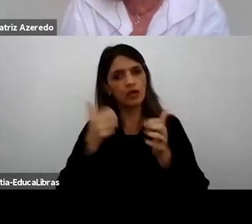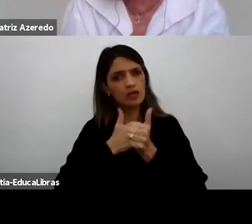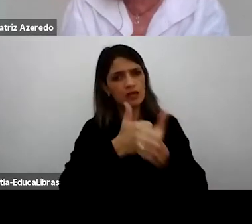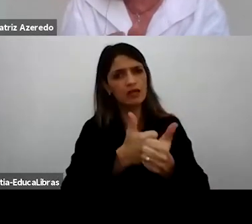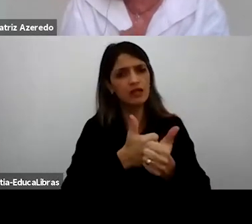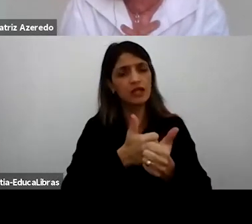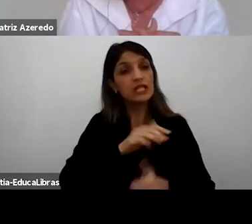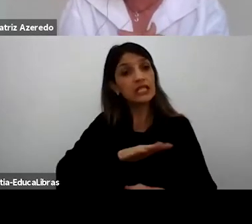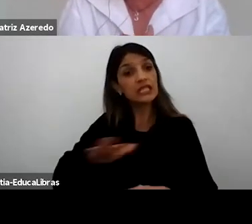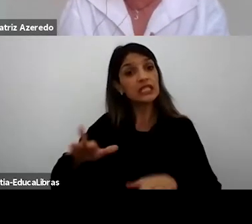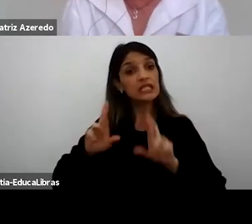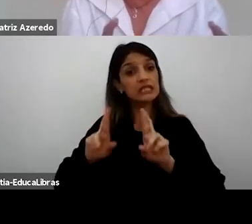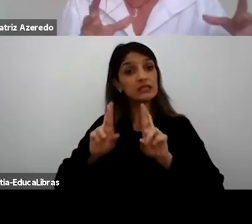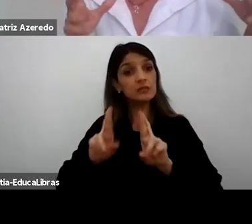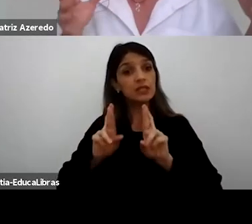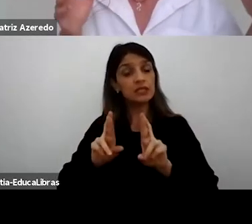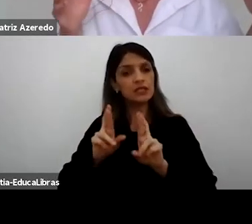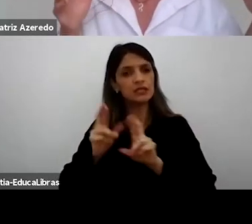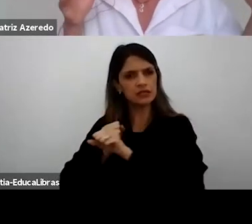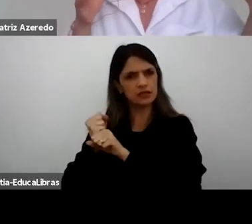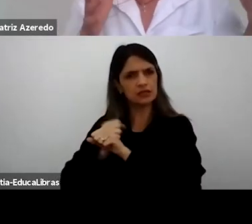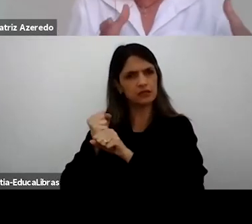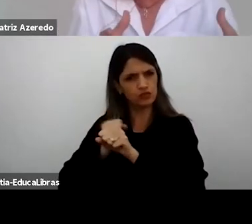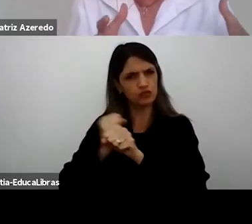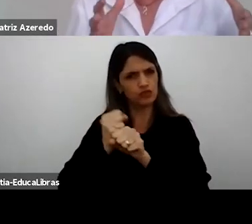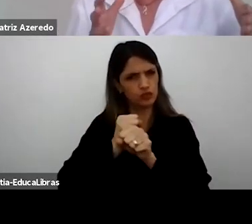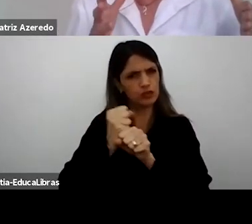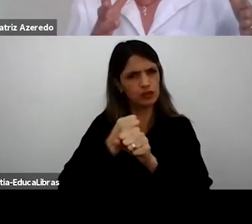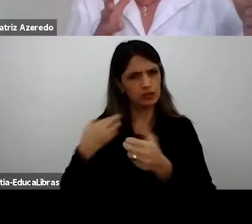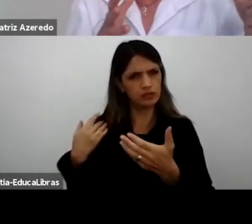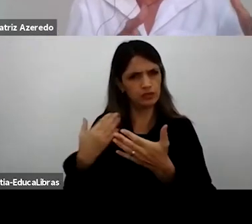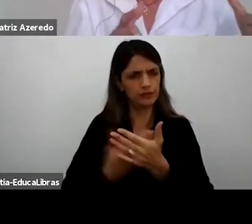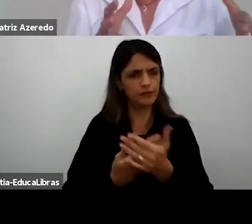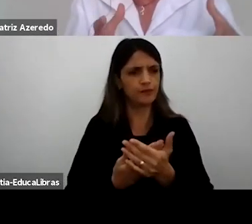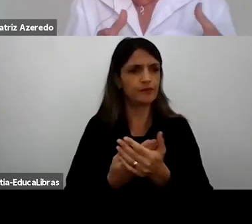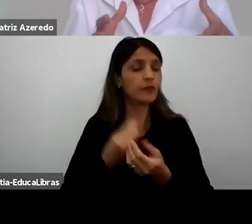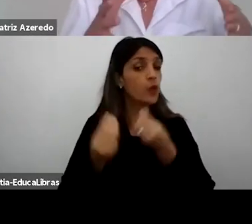do Criança Esperança nos últimos anos, o quanto